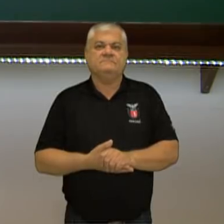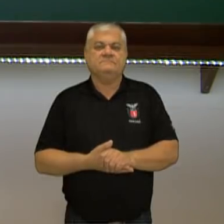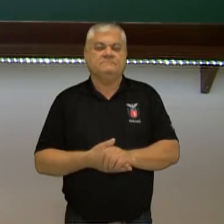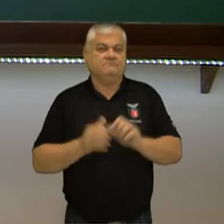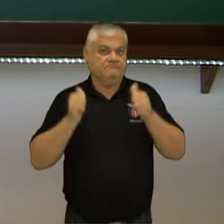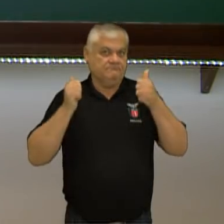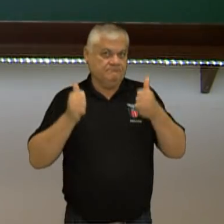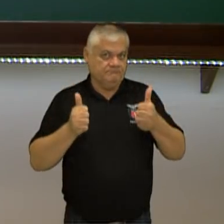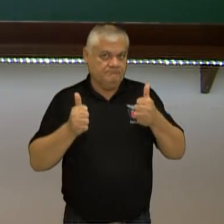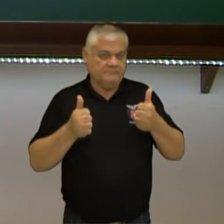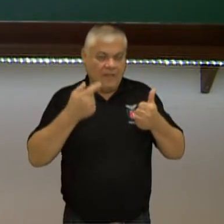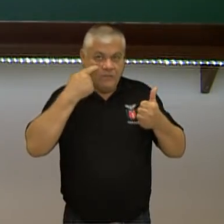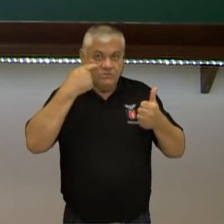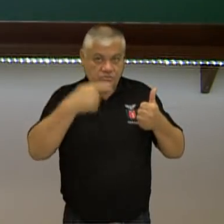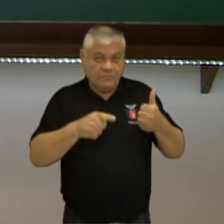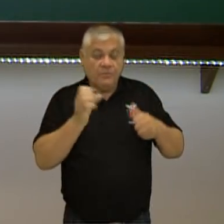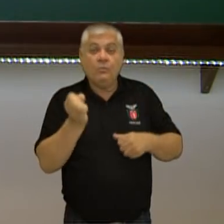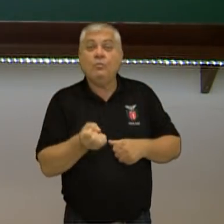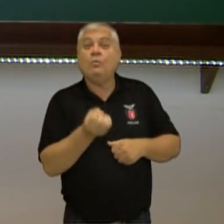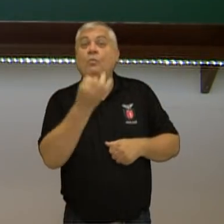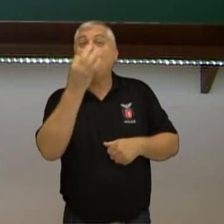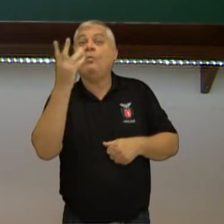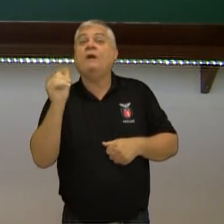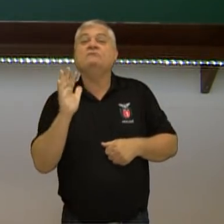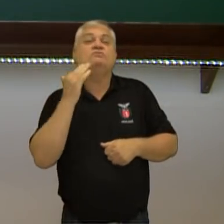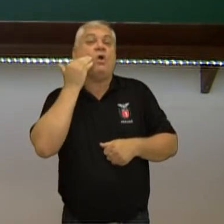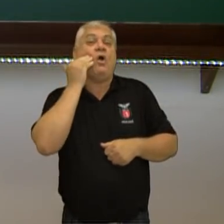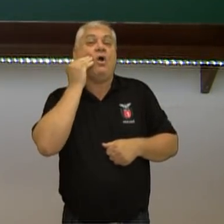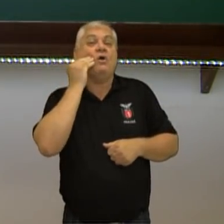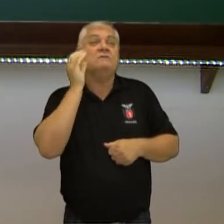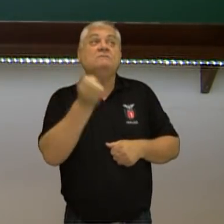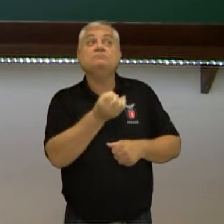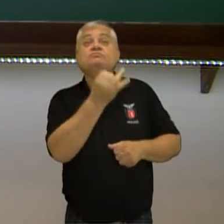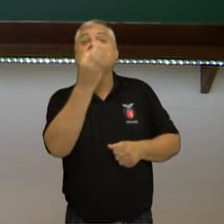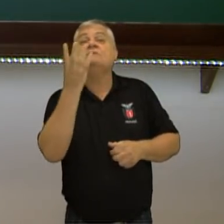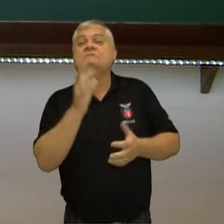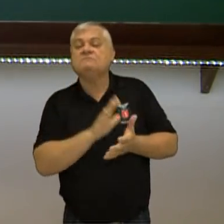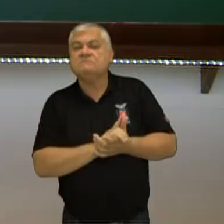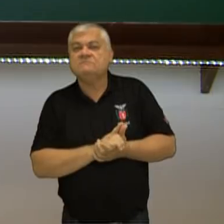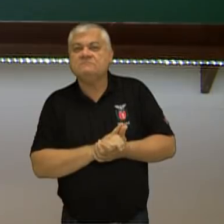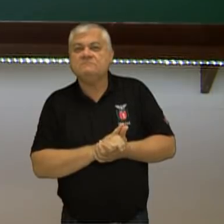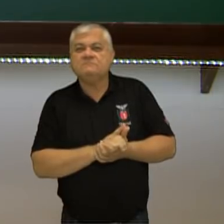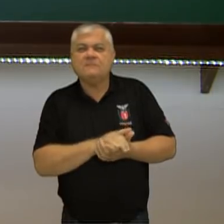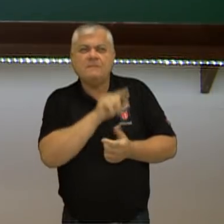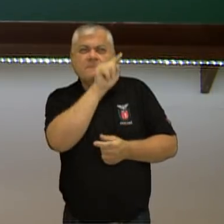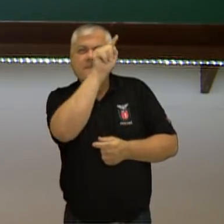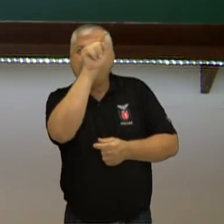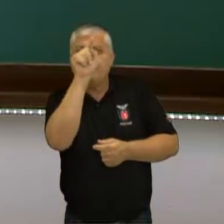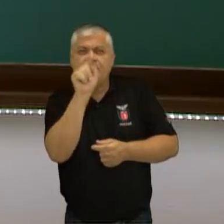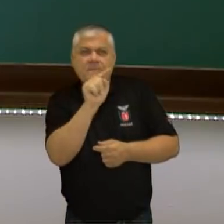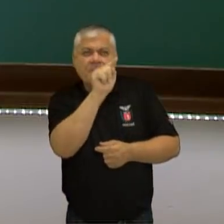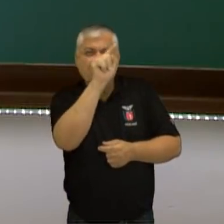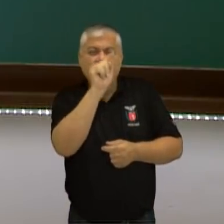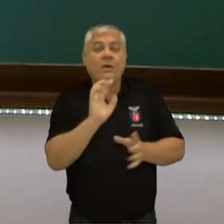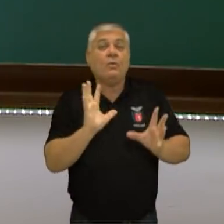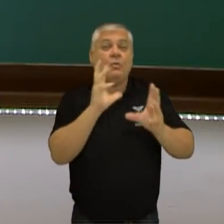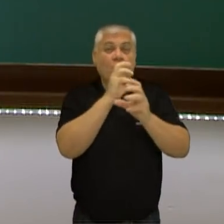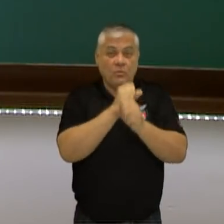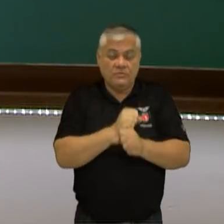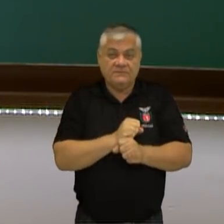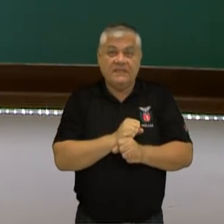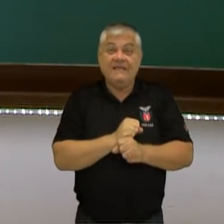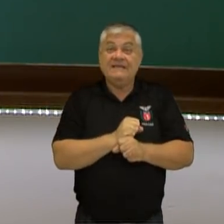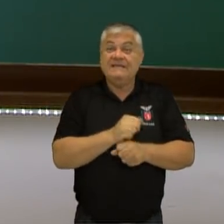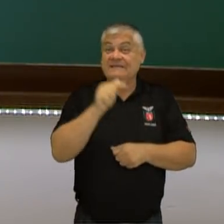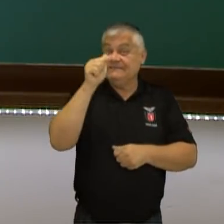Muito bem. Você descobriu quantos quadradinhos tinha? Olha lá, hein? Nessa figura aqui, eu tinha 7 linhas